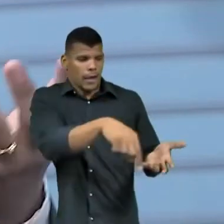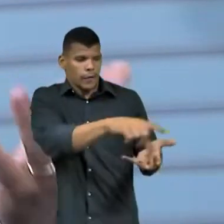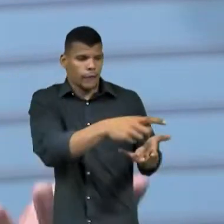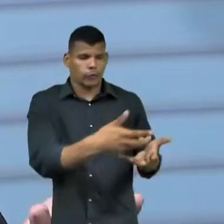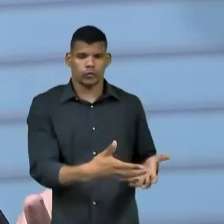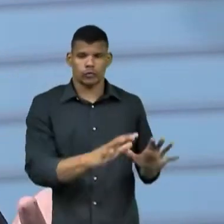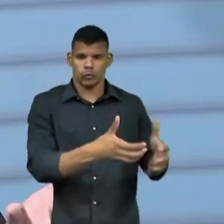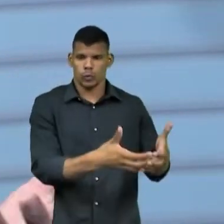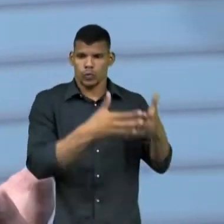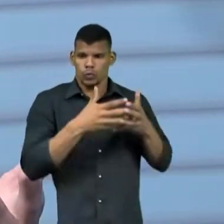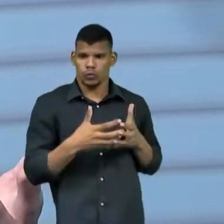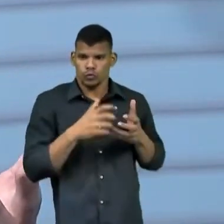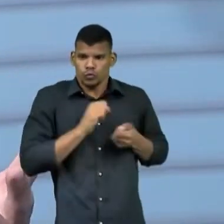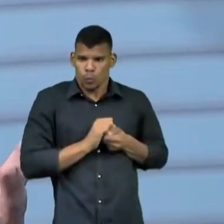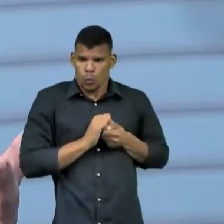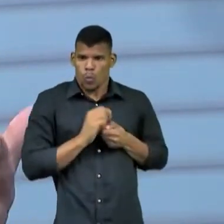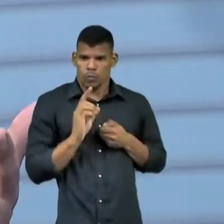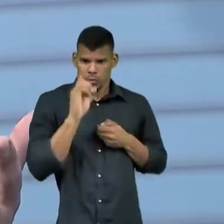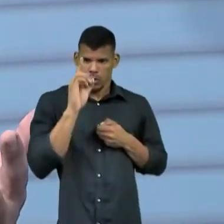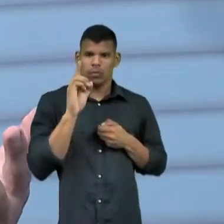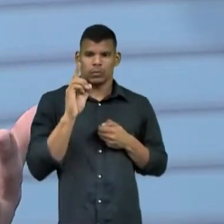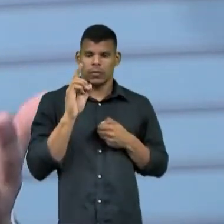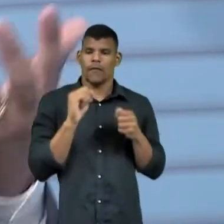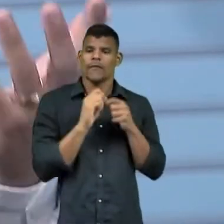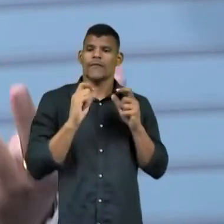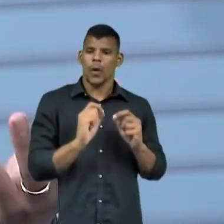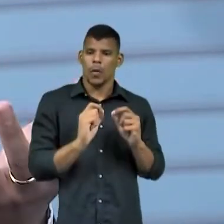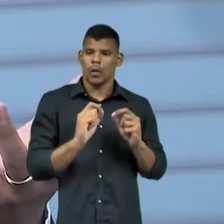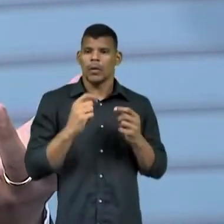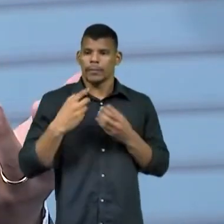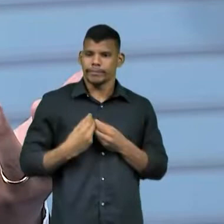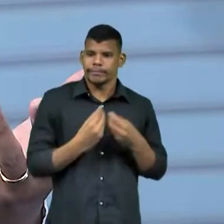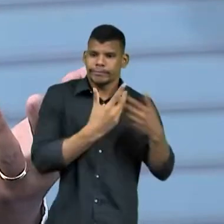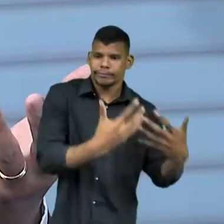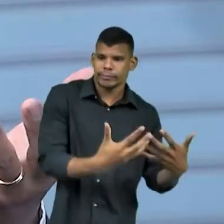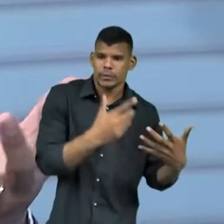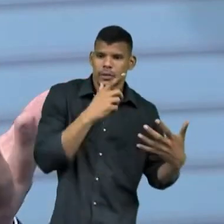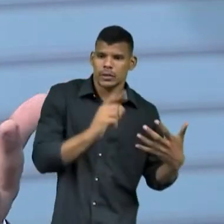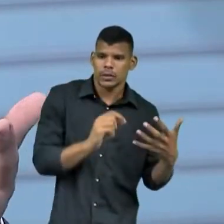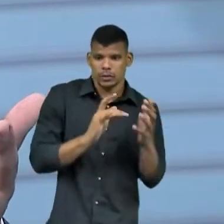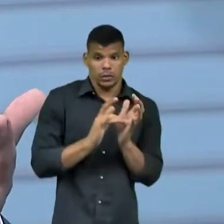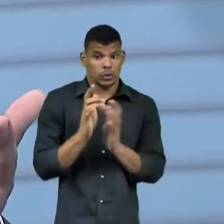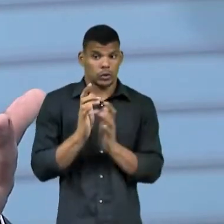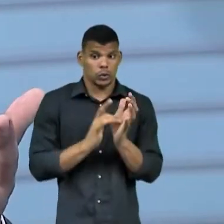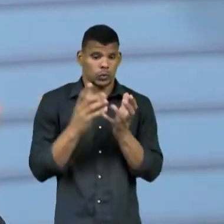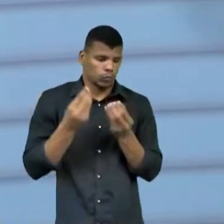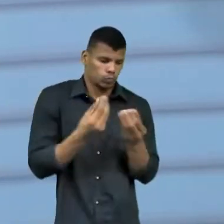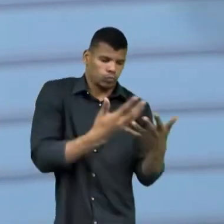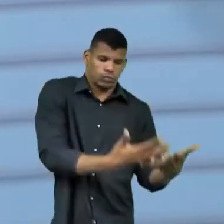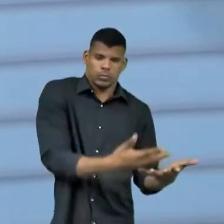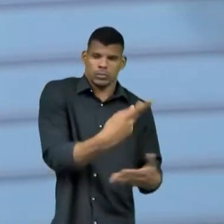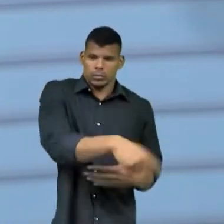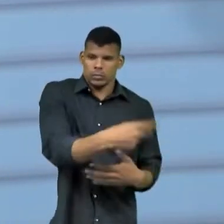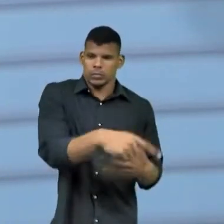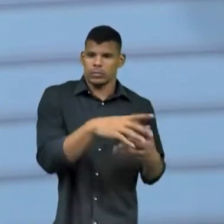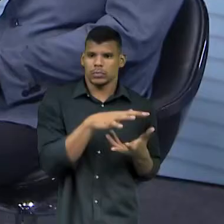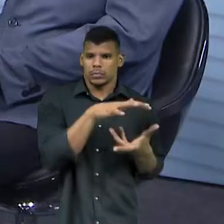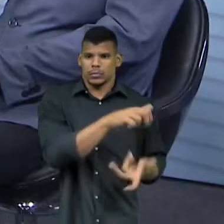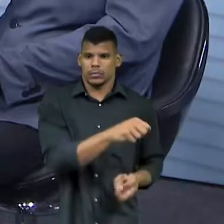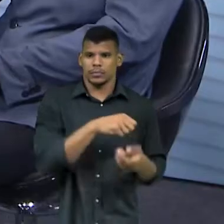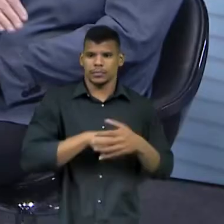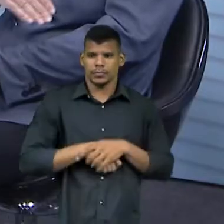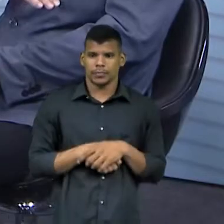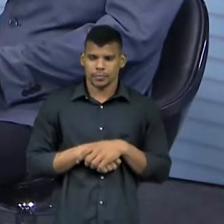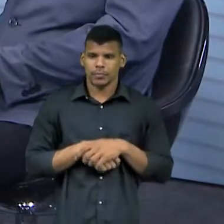plantar milho se eu quero colher feijão vou plantar feijão ele queria colher filhos então ele teve que plantar o filho dele aqui na terra filho e o